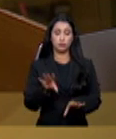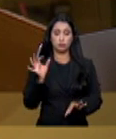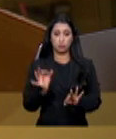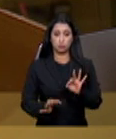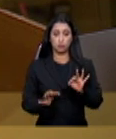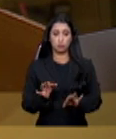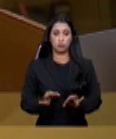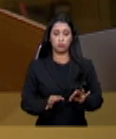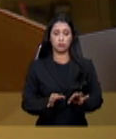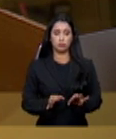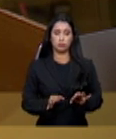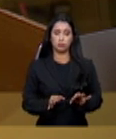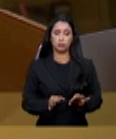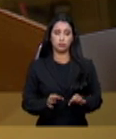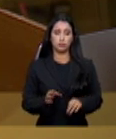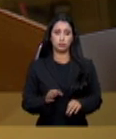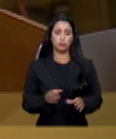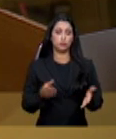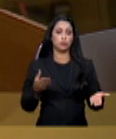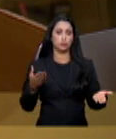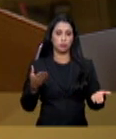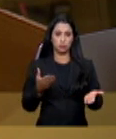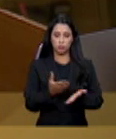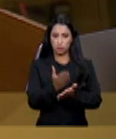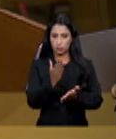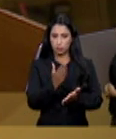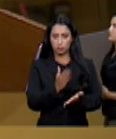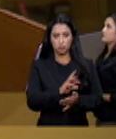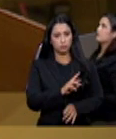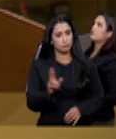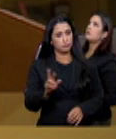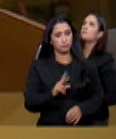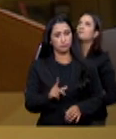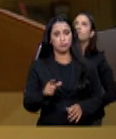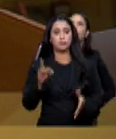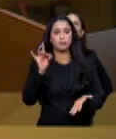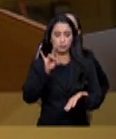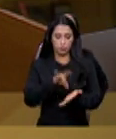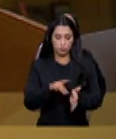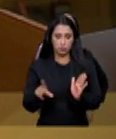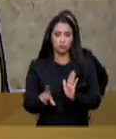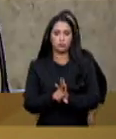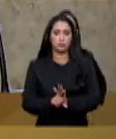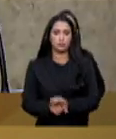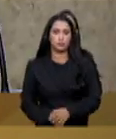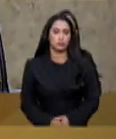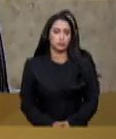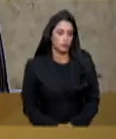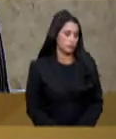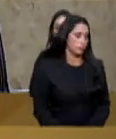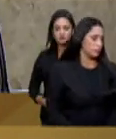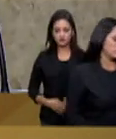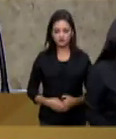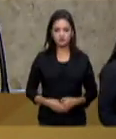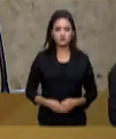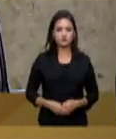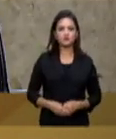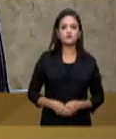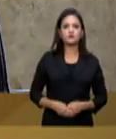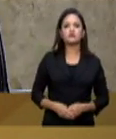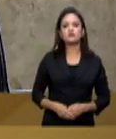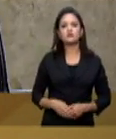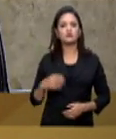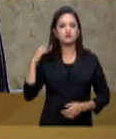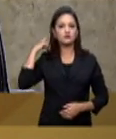julgando improcedente o pedido para considerar inteiramente válida a lei. Muito obrigado, ministro